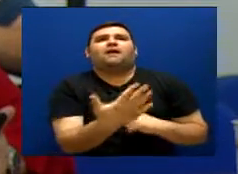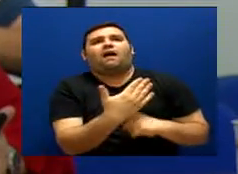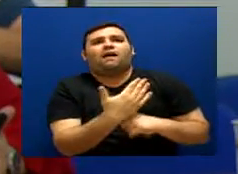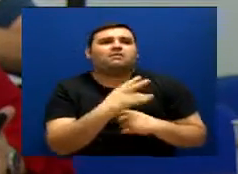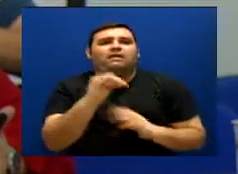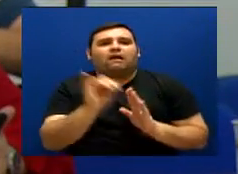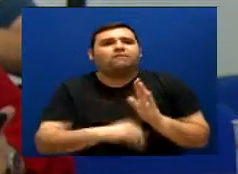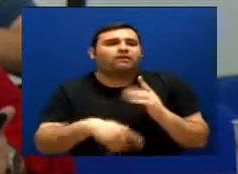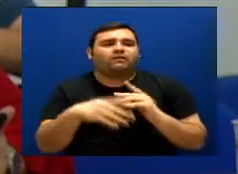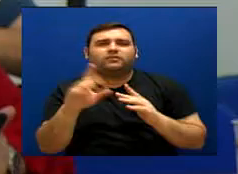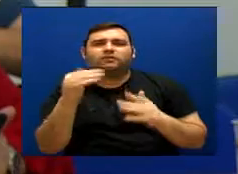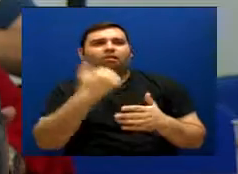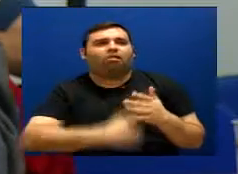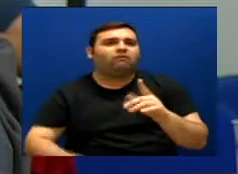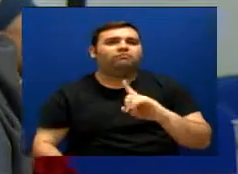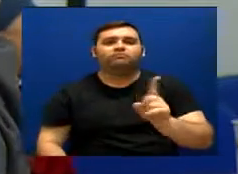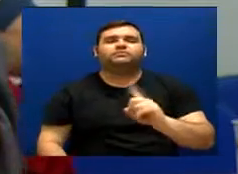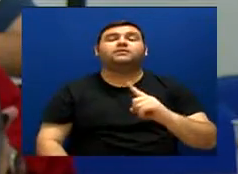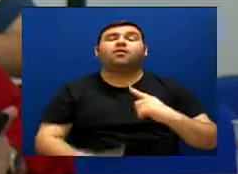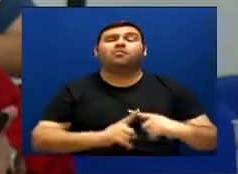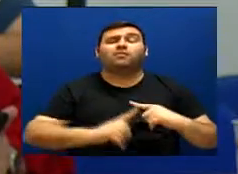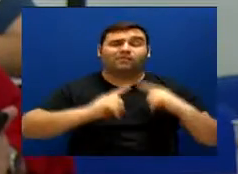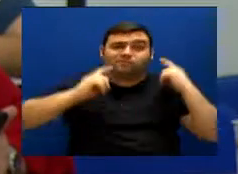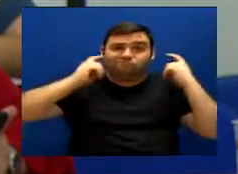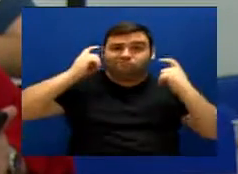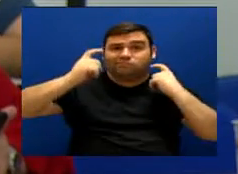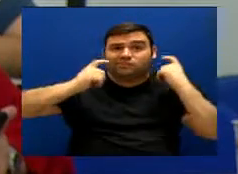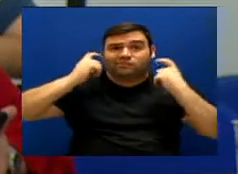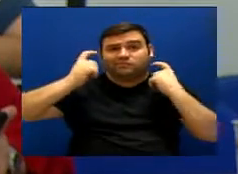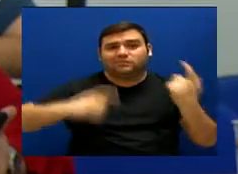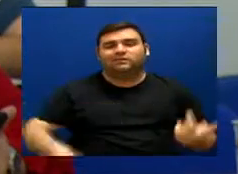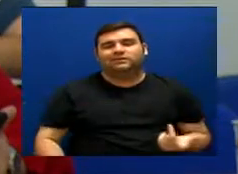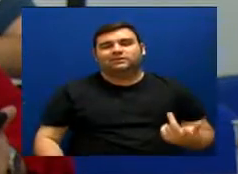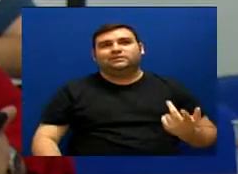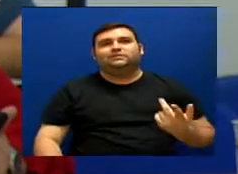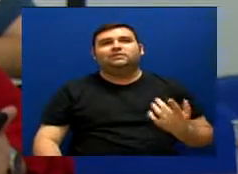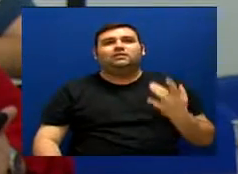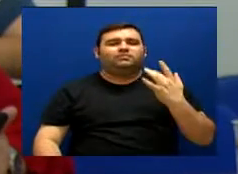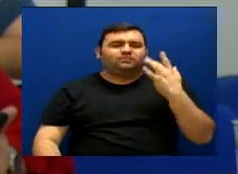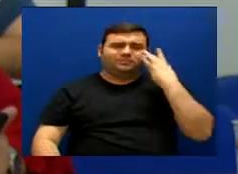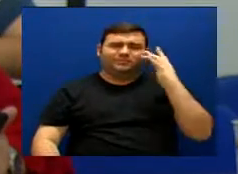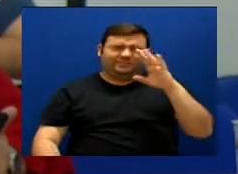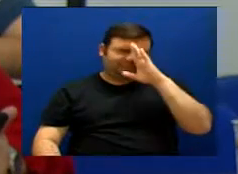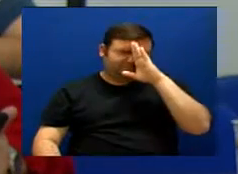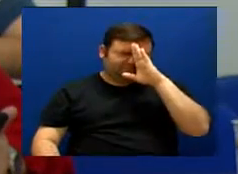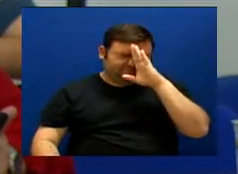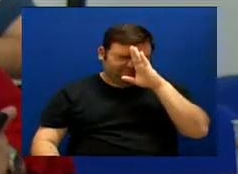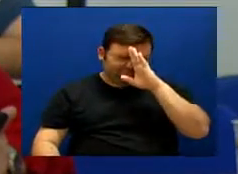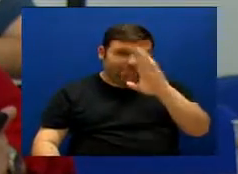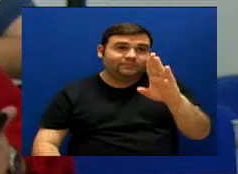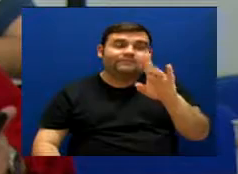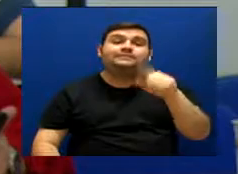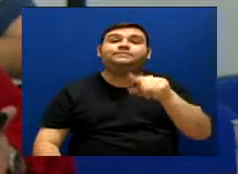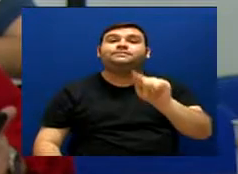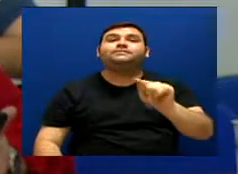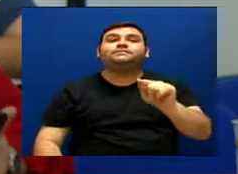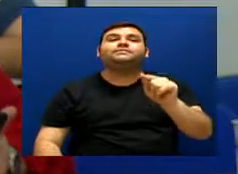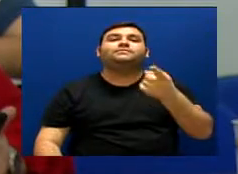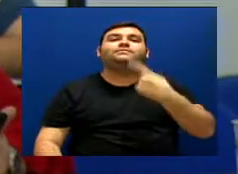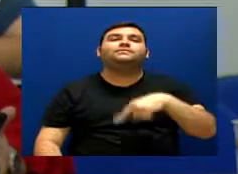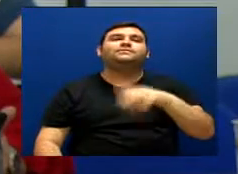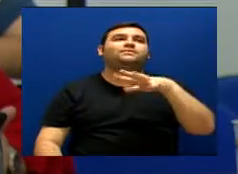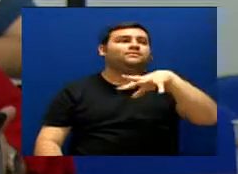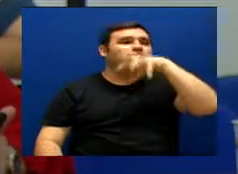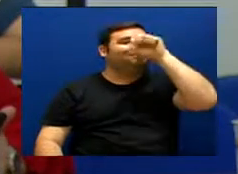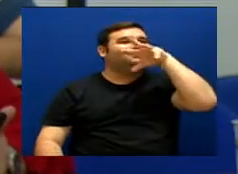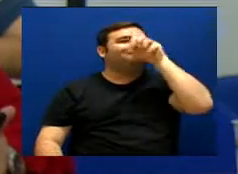benefício da isenção, mas pela preocupação, que eu acho que a preocupação primária é a qualidade do nosso